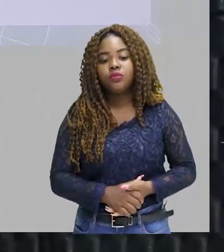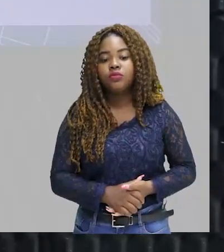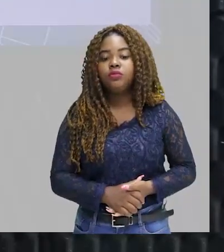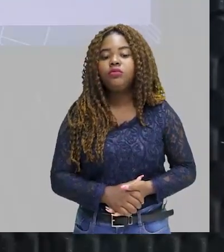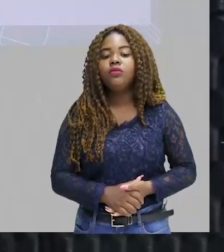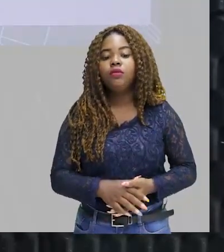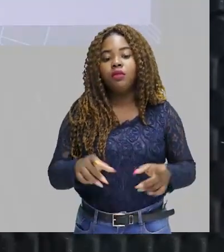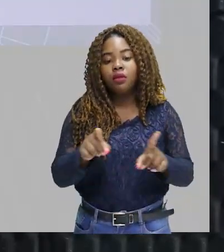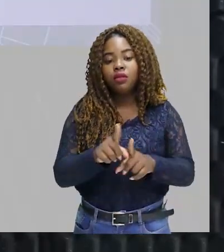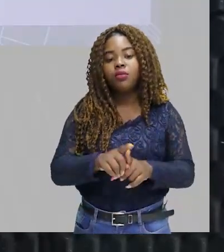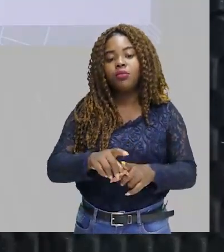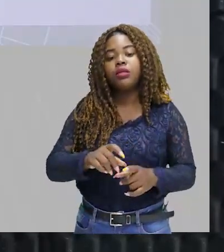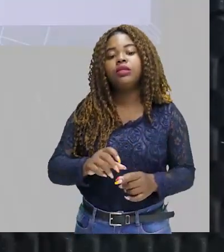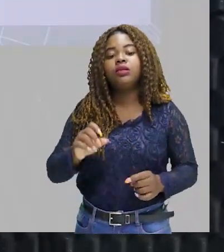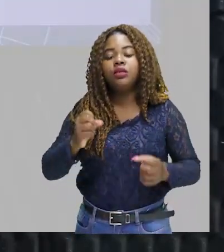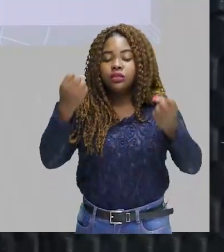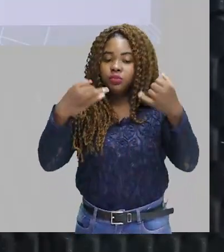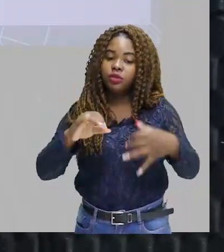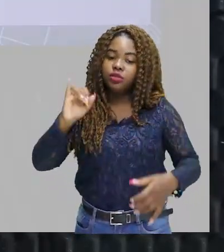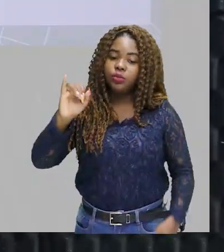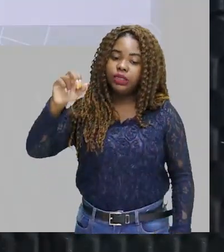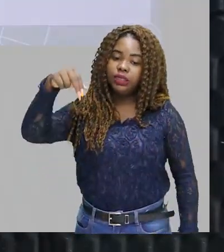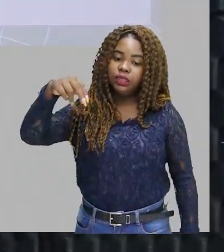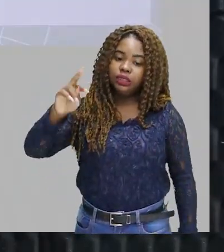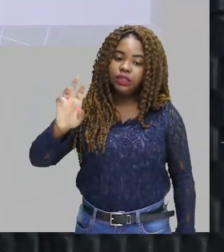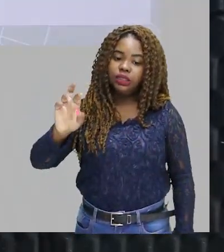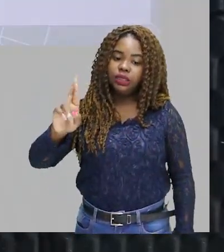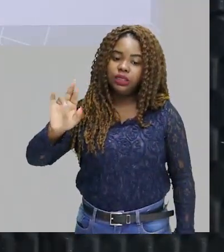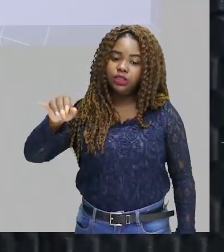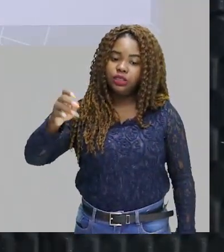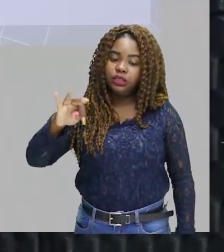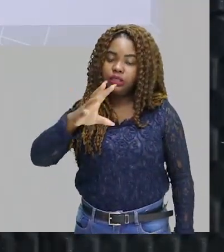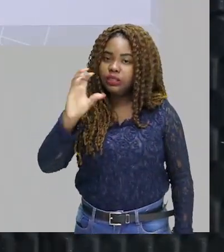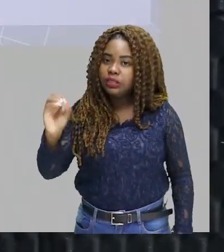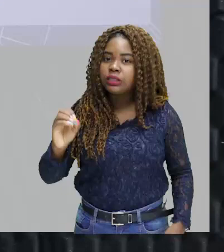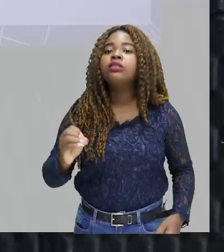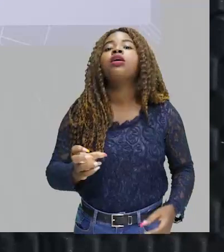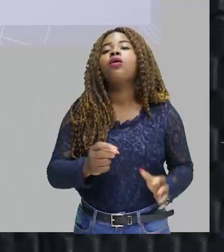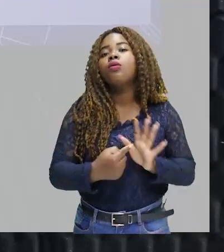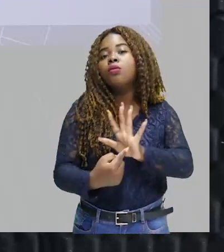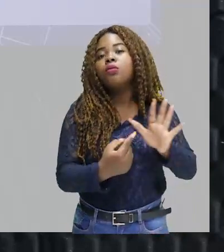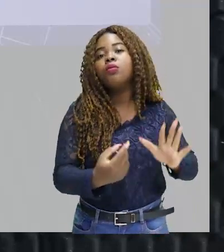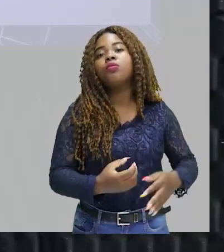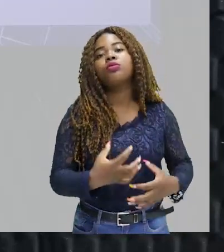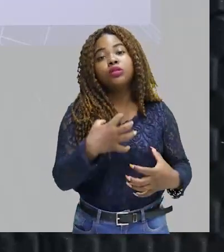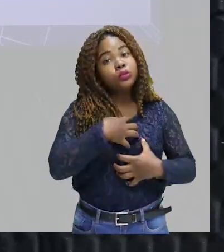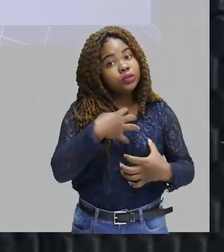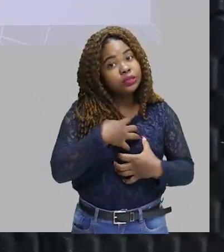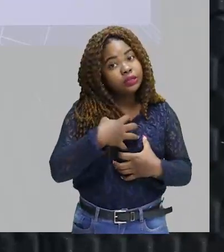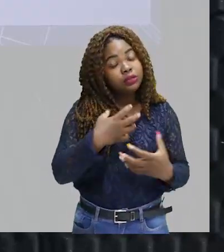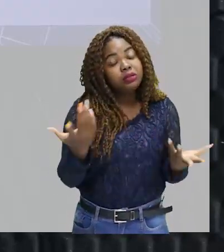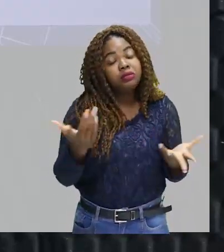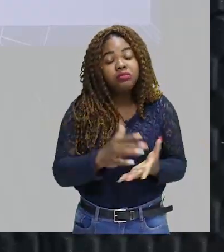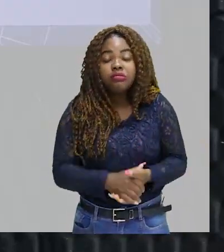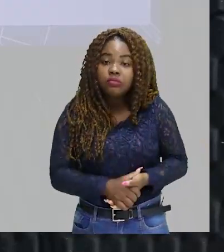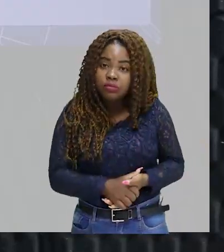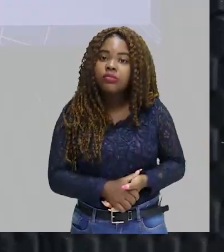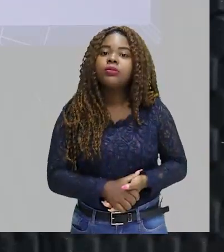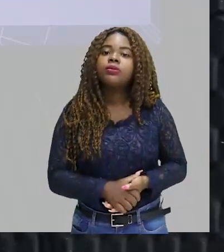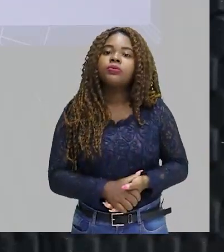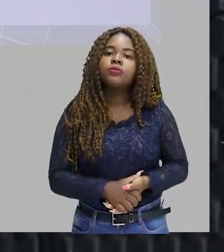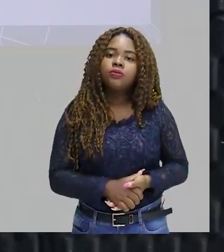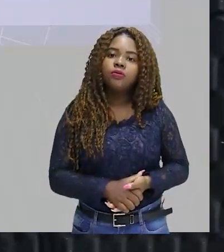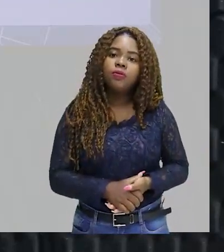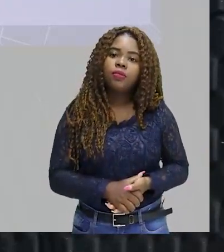interjetivas, falando aí das nossas interjeições, né, que a gente quer demonstrar os nossos sentimentos, as nossas emoções, e nada melhor do que as